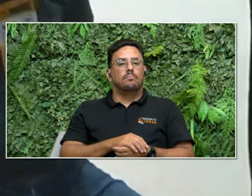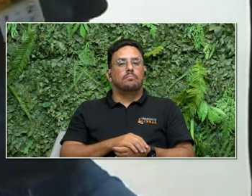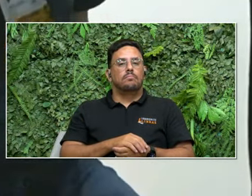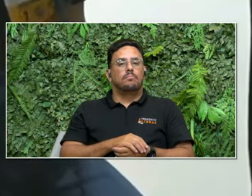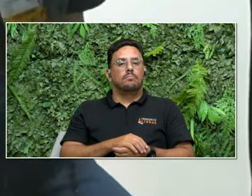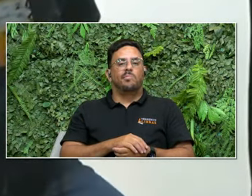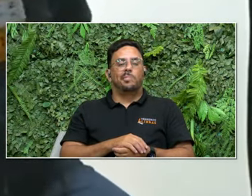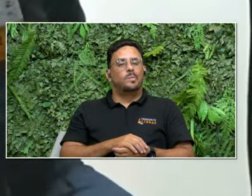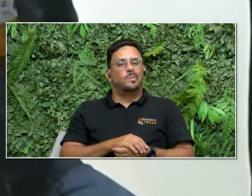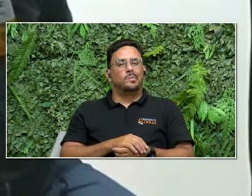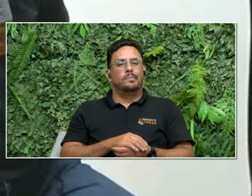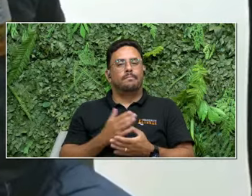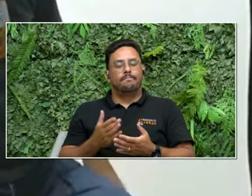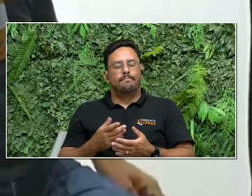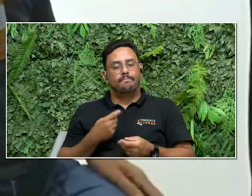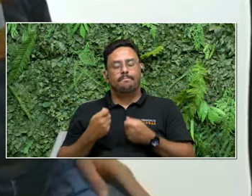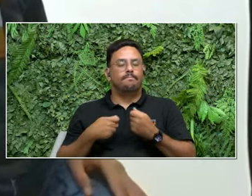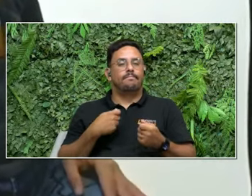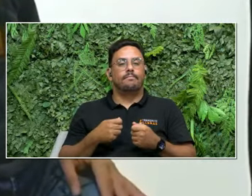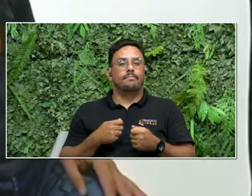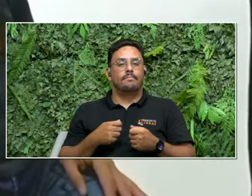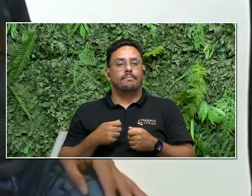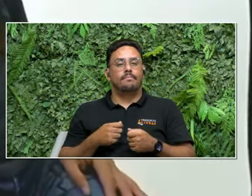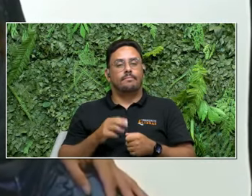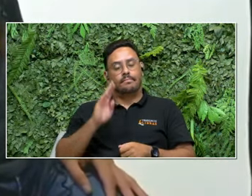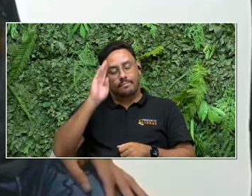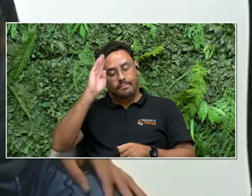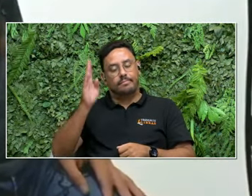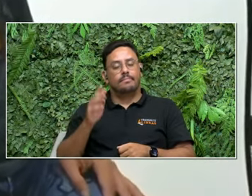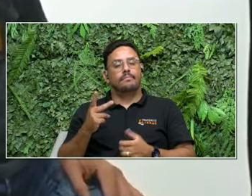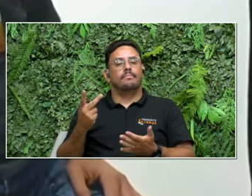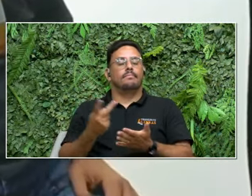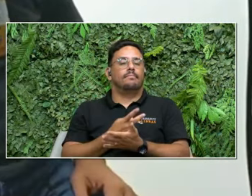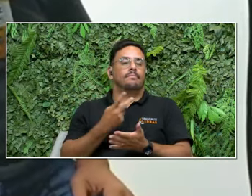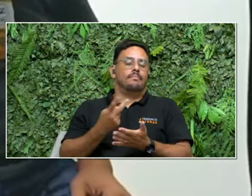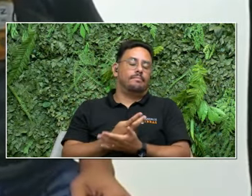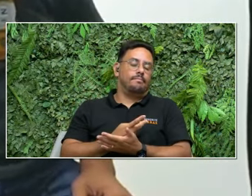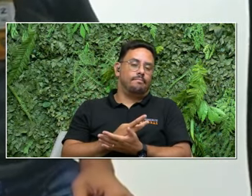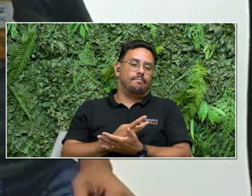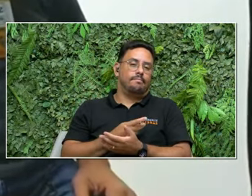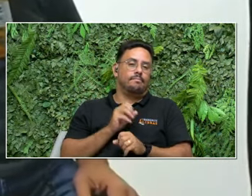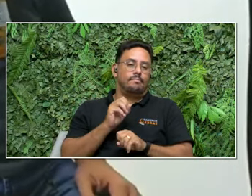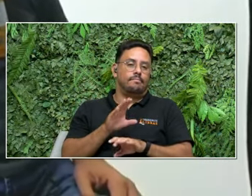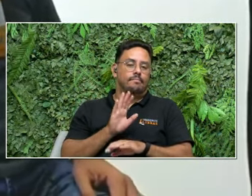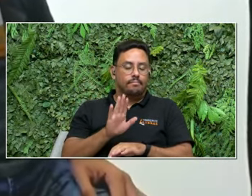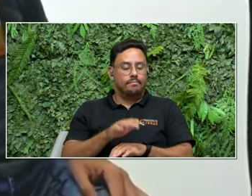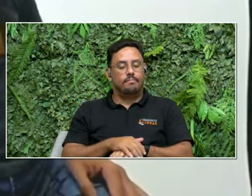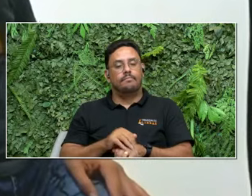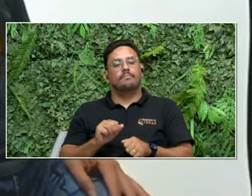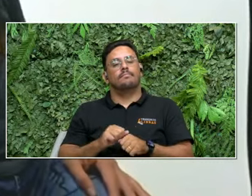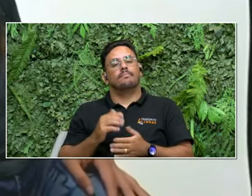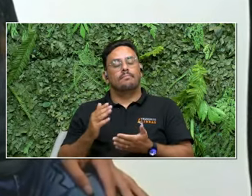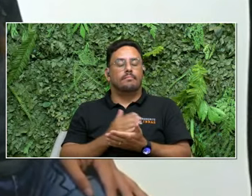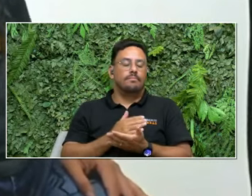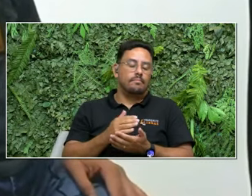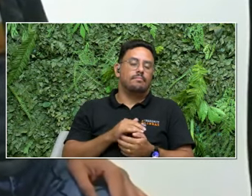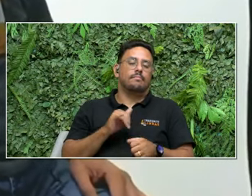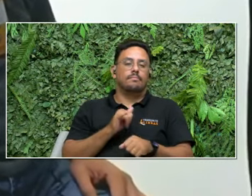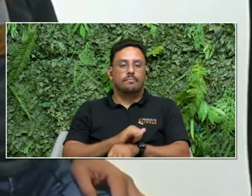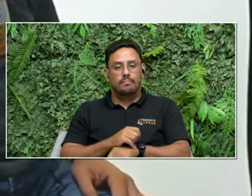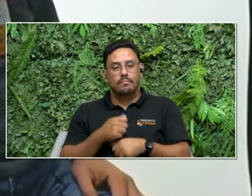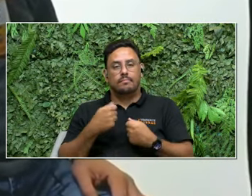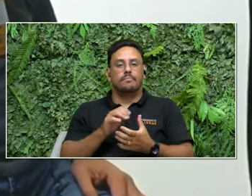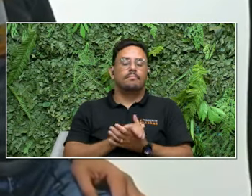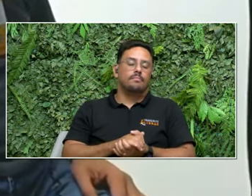Machado Machado não devia nem ter sido titular né Bob foi um dos erros do larcamon mas fez algumas faltas necessárias